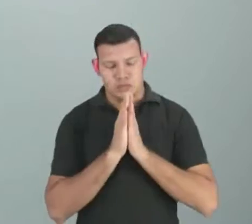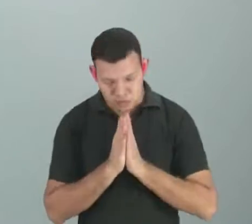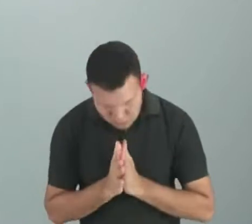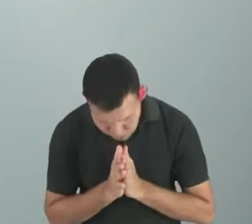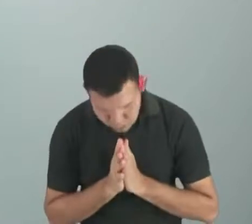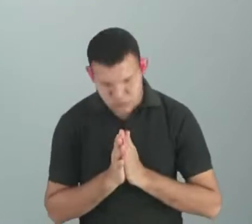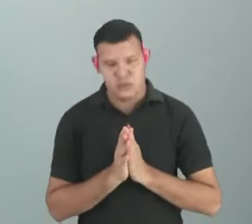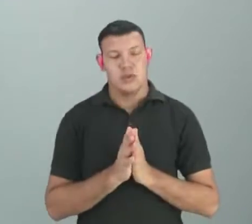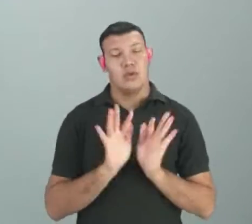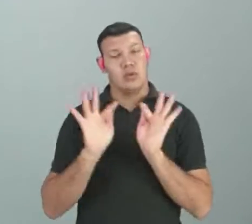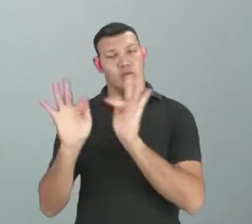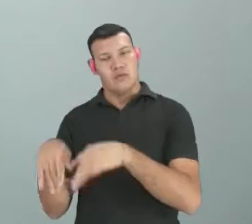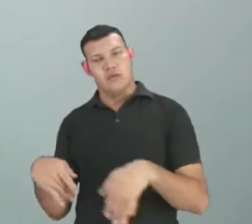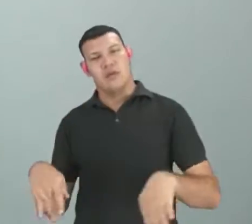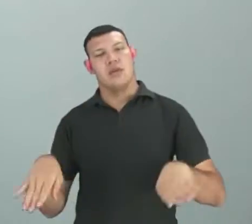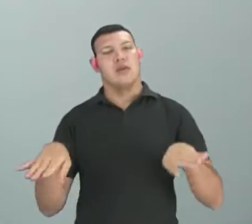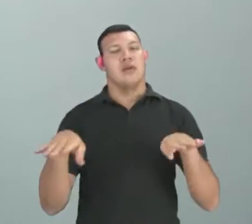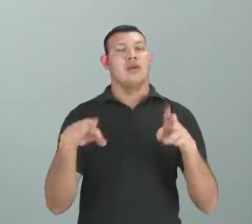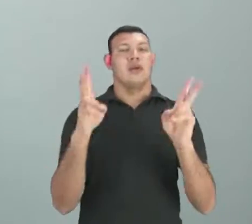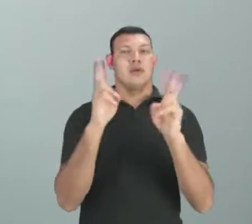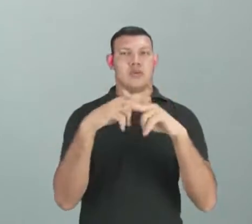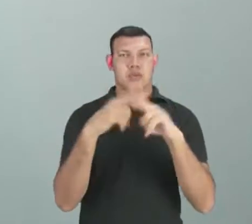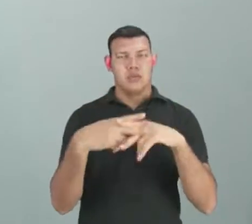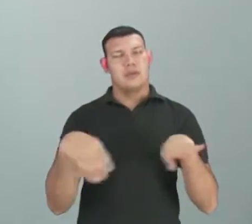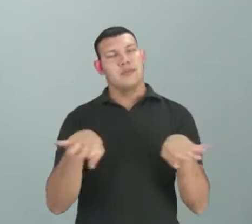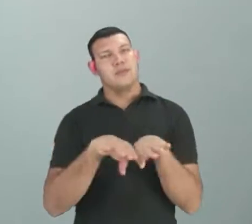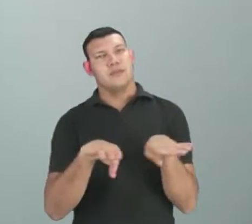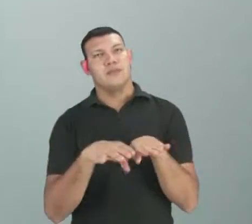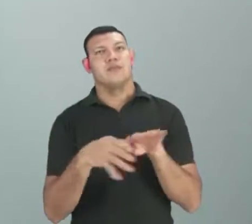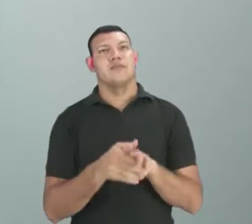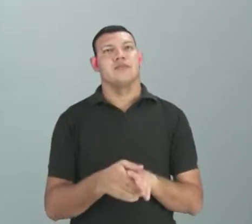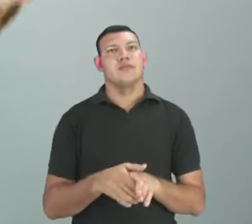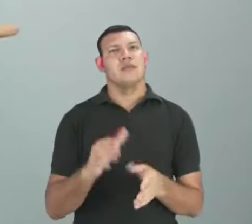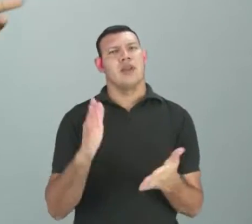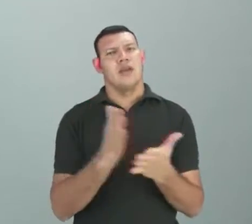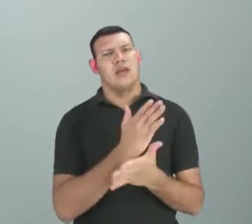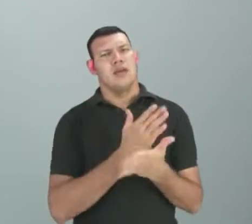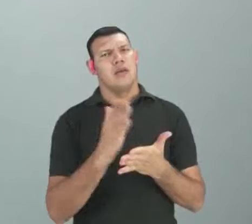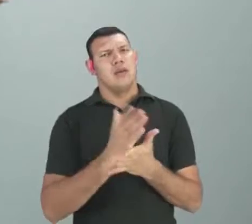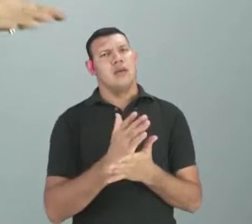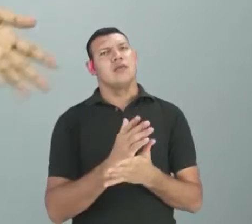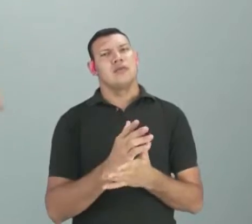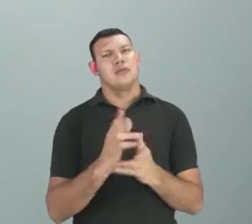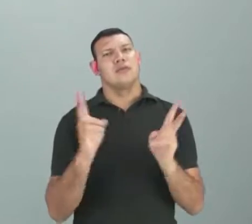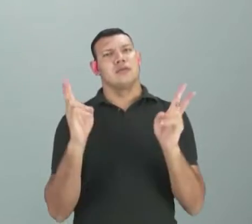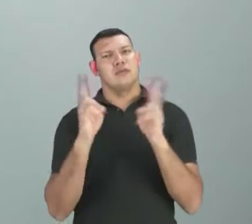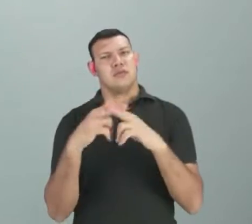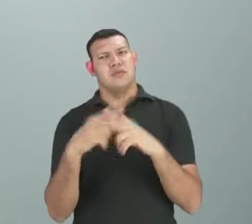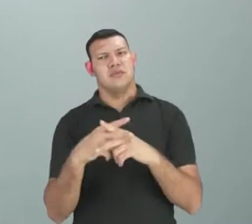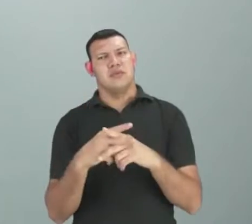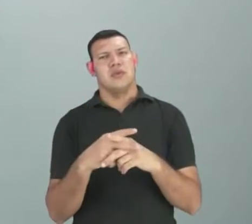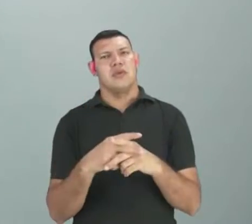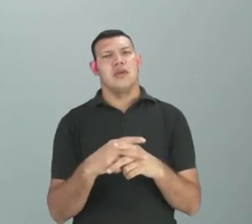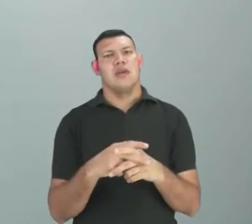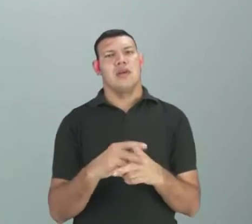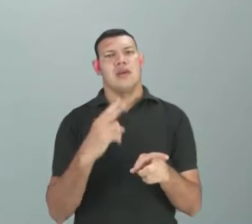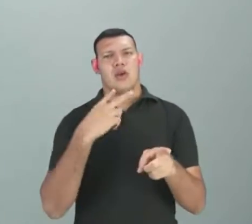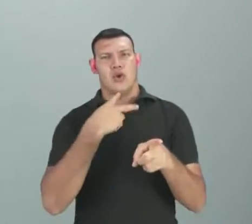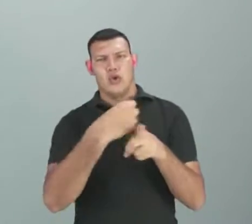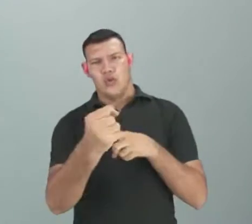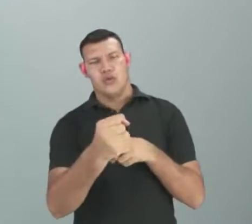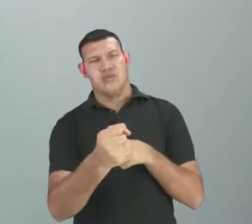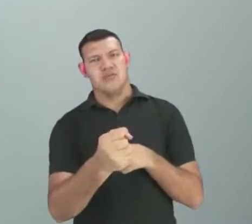no final da luta. Tem algumas lutas que os atletas nem comemoram a sua vitória em respeito ao seu